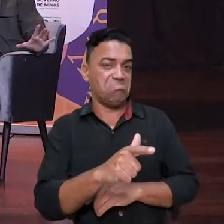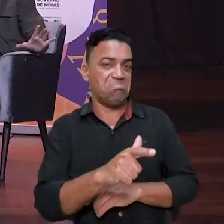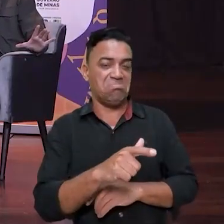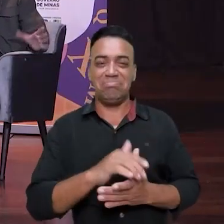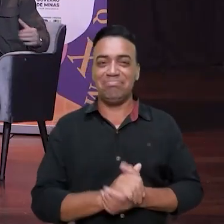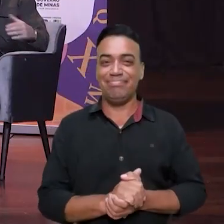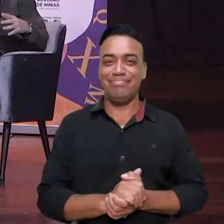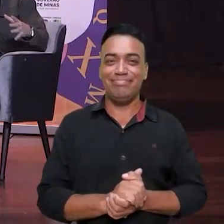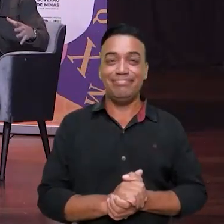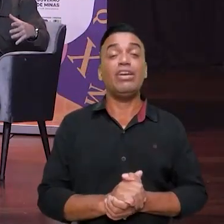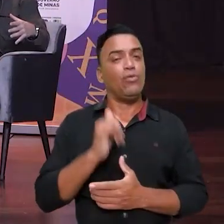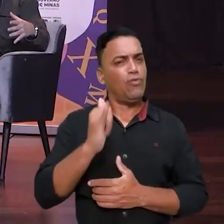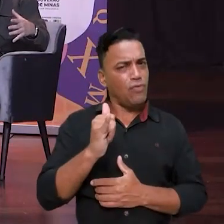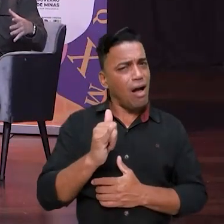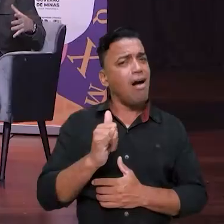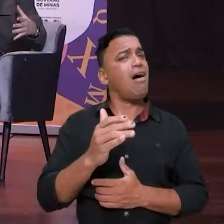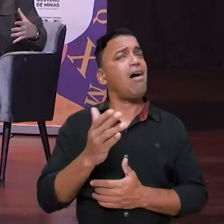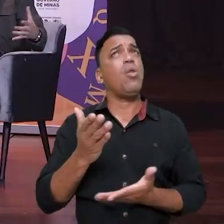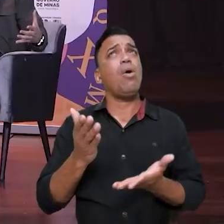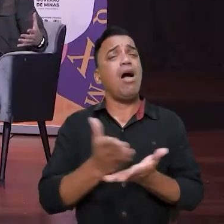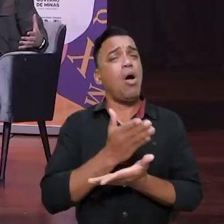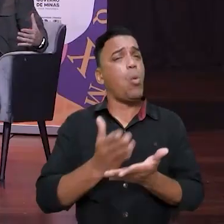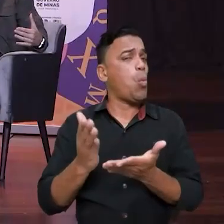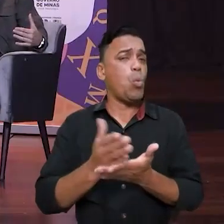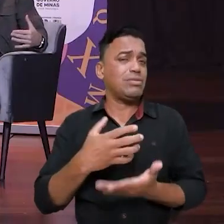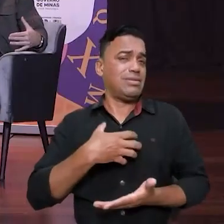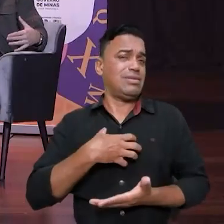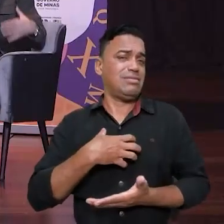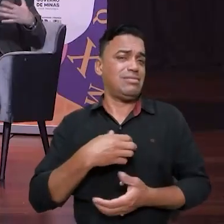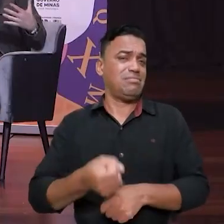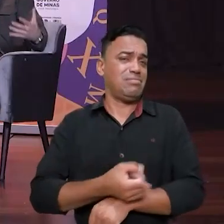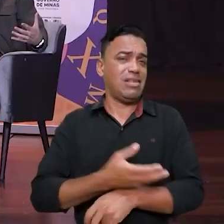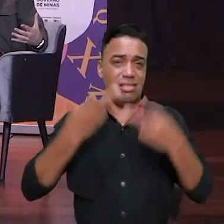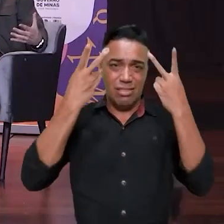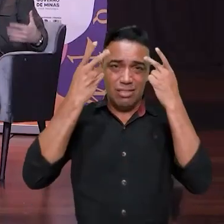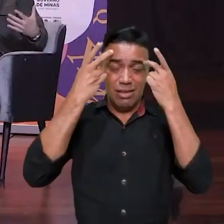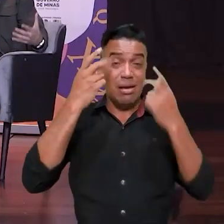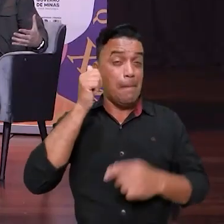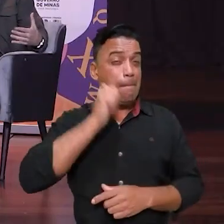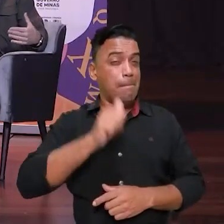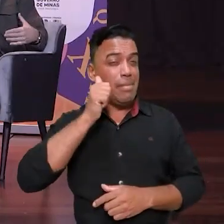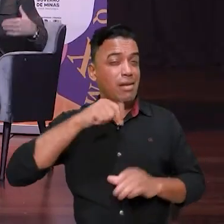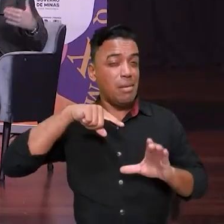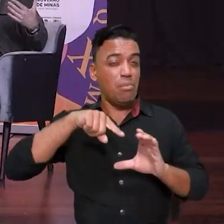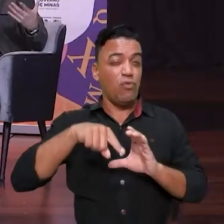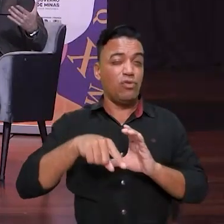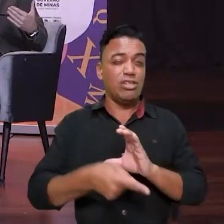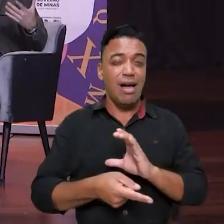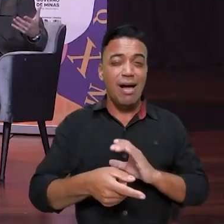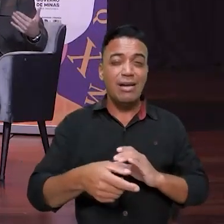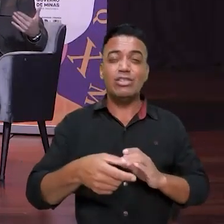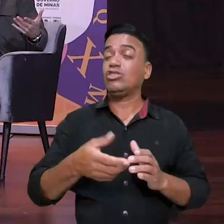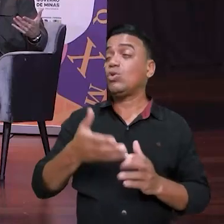encontramos. Digo isso com alguma naturalidade, assim. Há uma profundidade das meninas, elas não